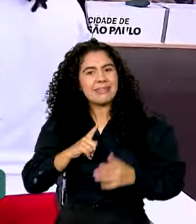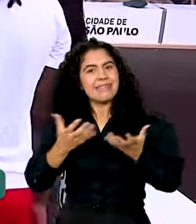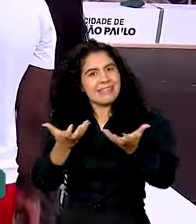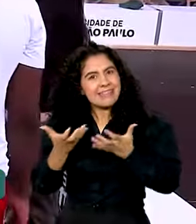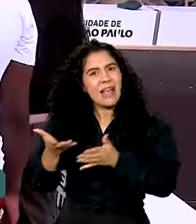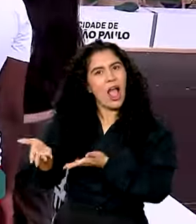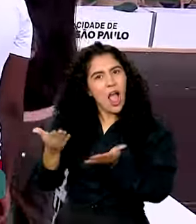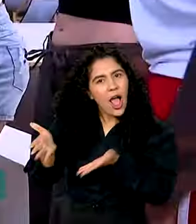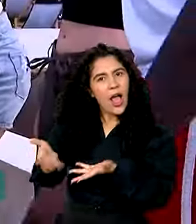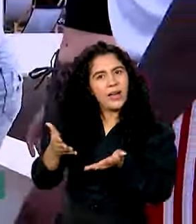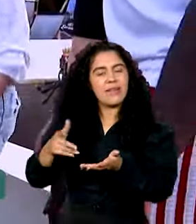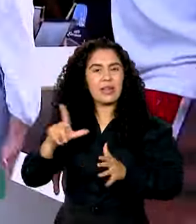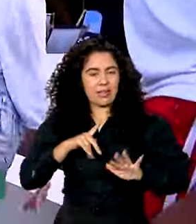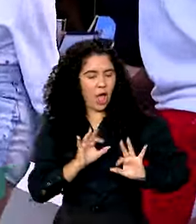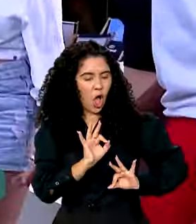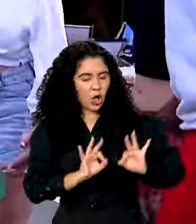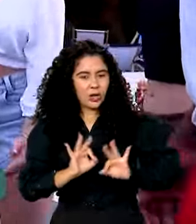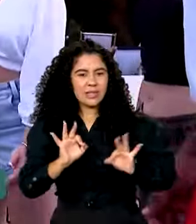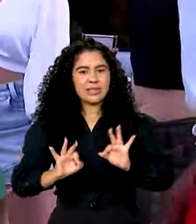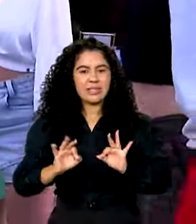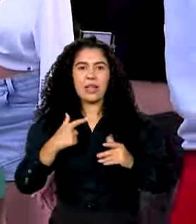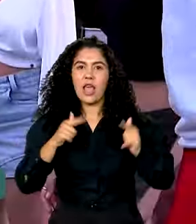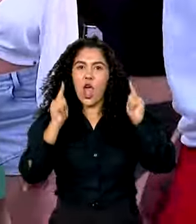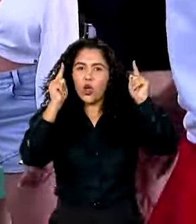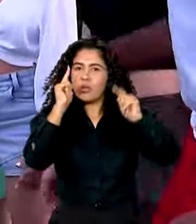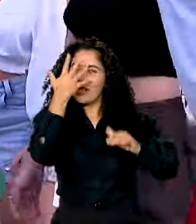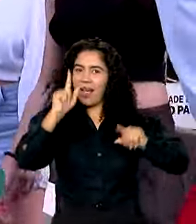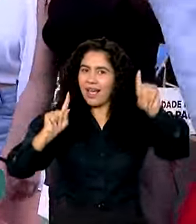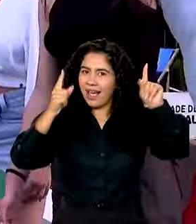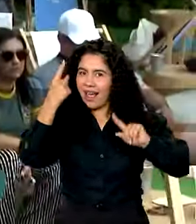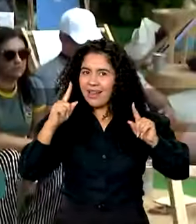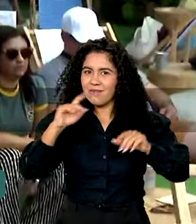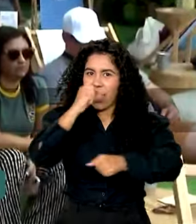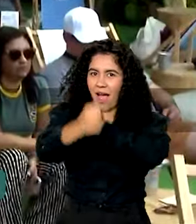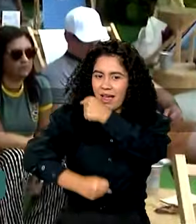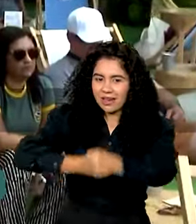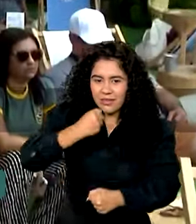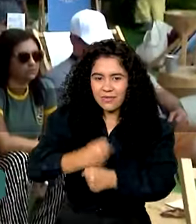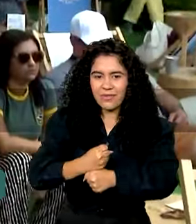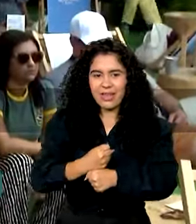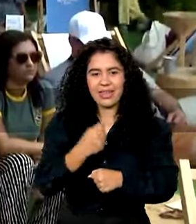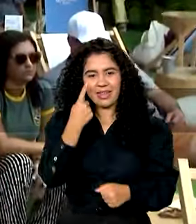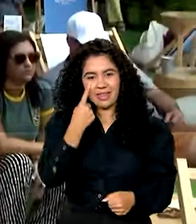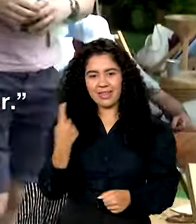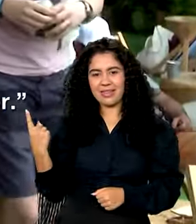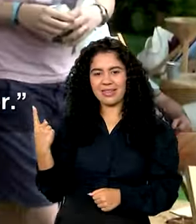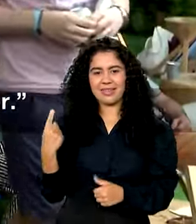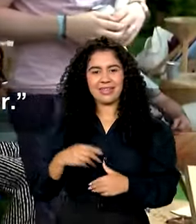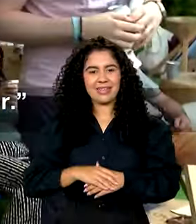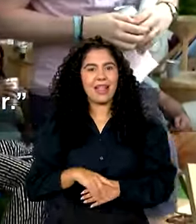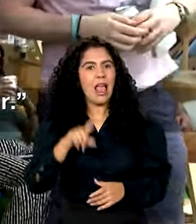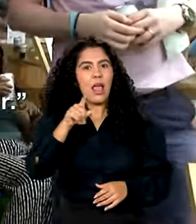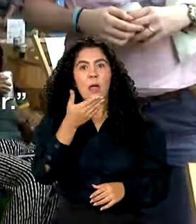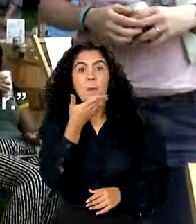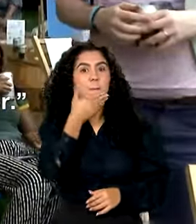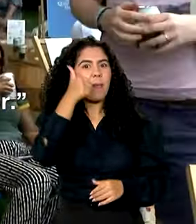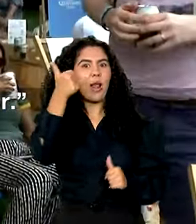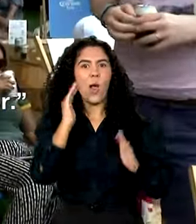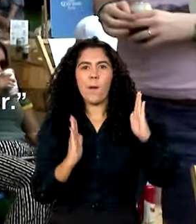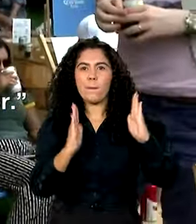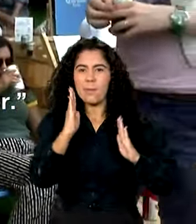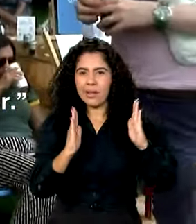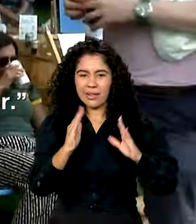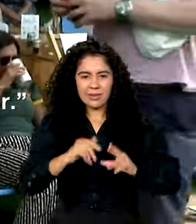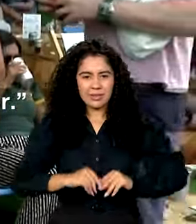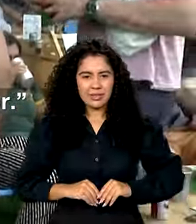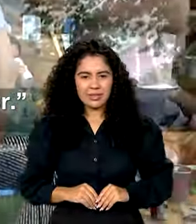Tanto é que ela já se programou para curtir o nosso carnaval no ano que vem. Adorei, sou o melhor país do mundo. Por tudo, a plage, les gens,